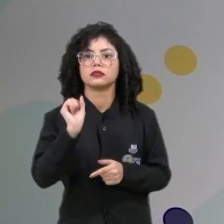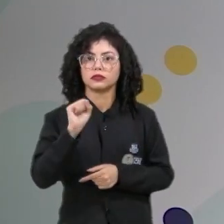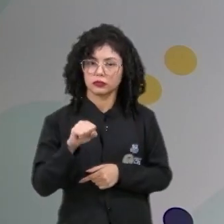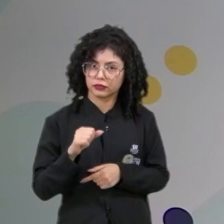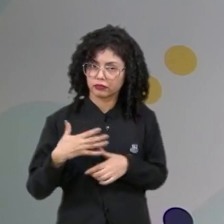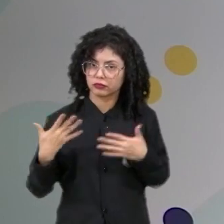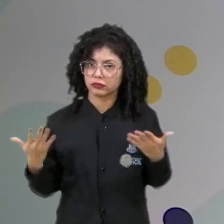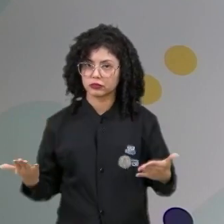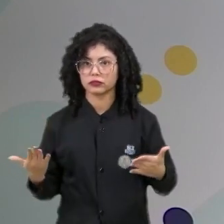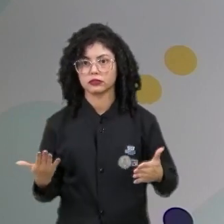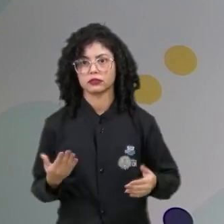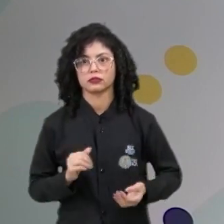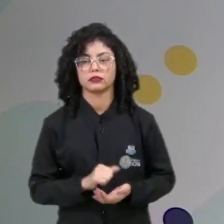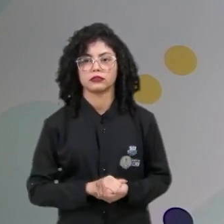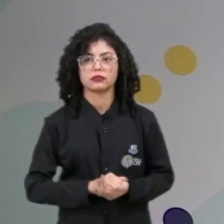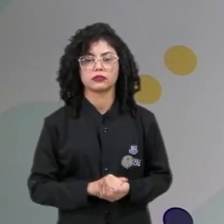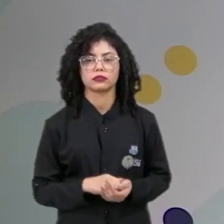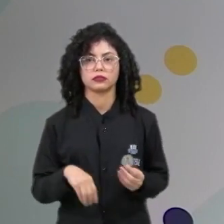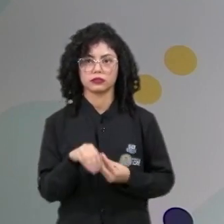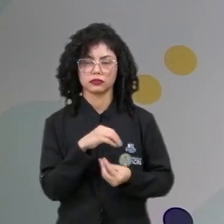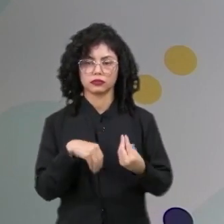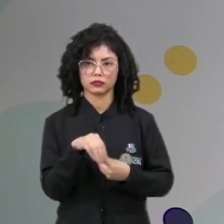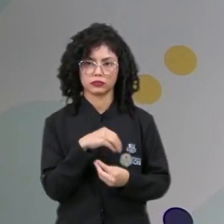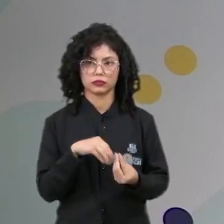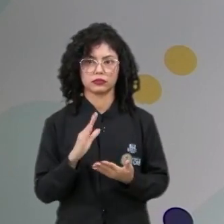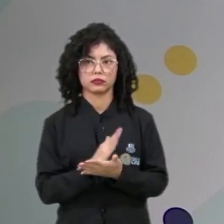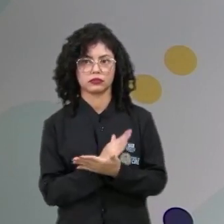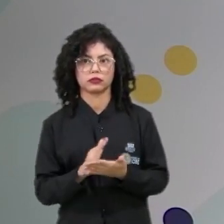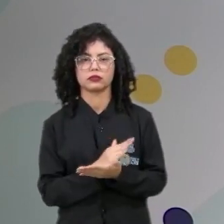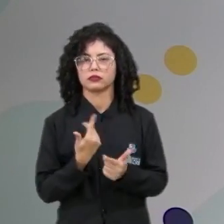Se misturasse, e aí há alguns